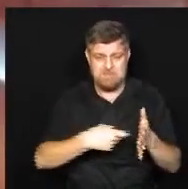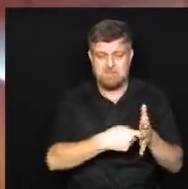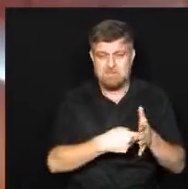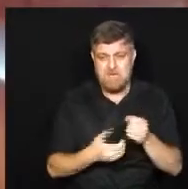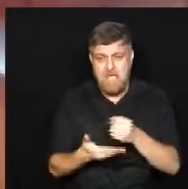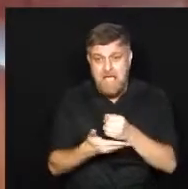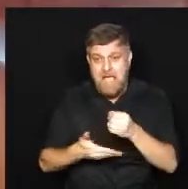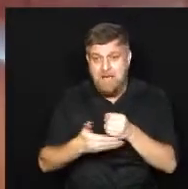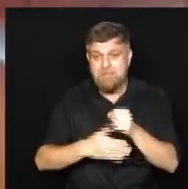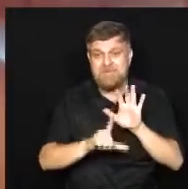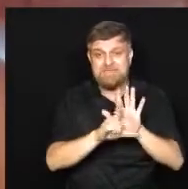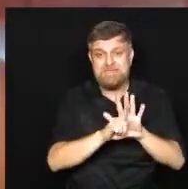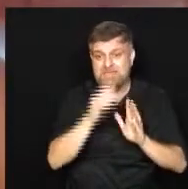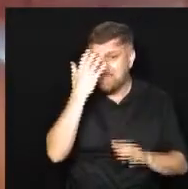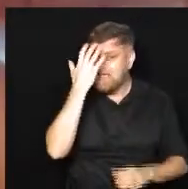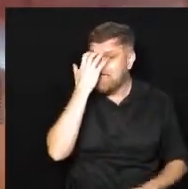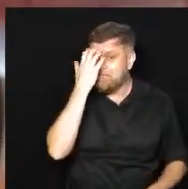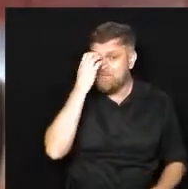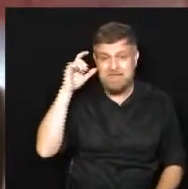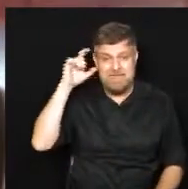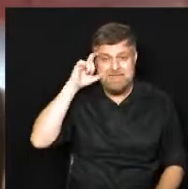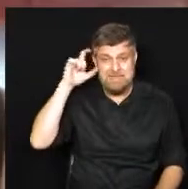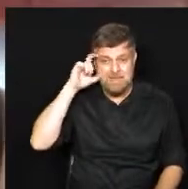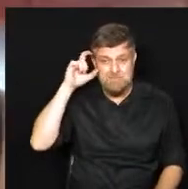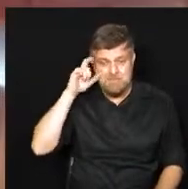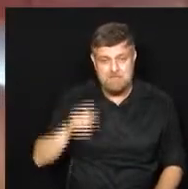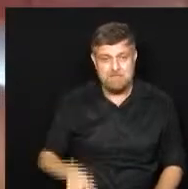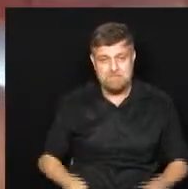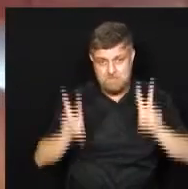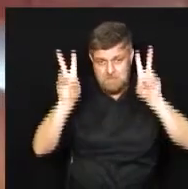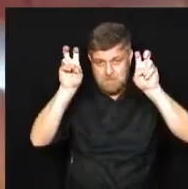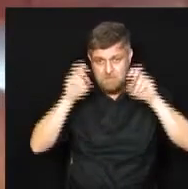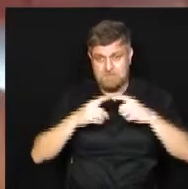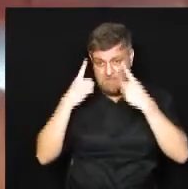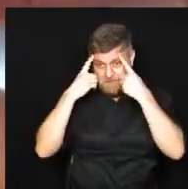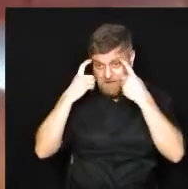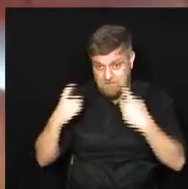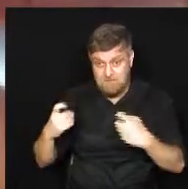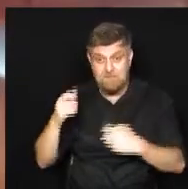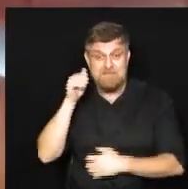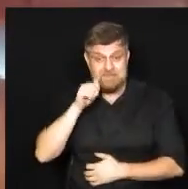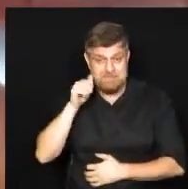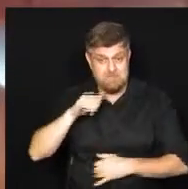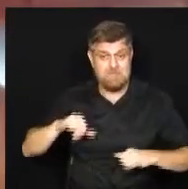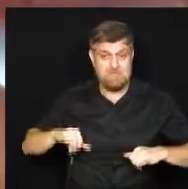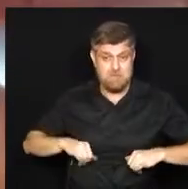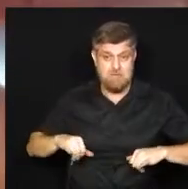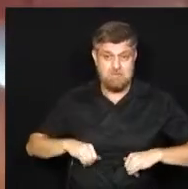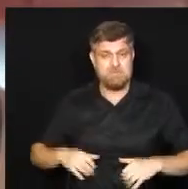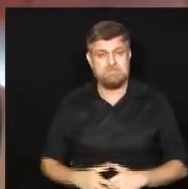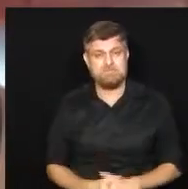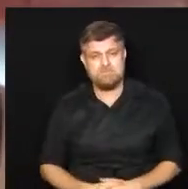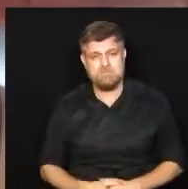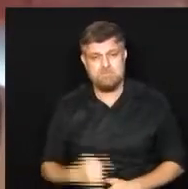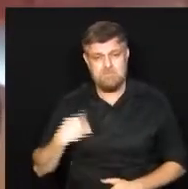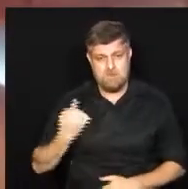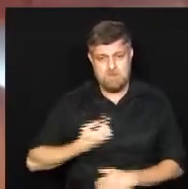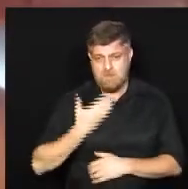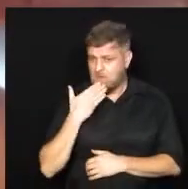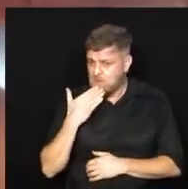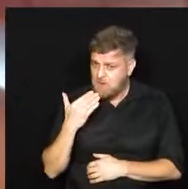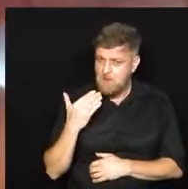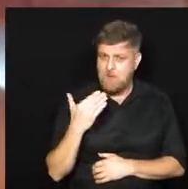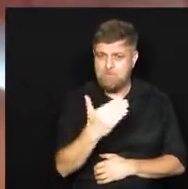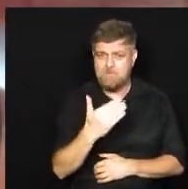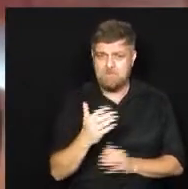baseada na Lei Maria da Penha sobre violência doméstica. Então, nós fizemos essa solicitação